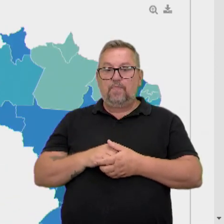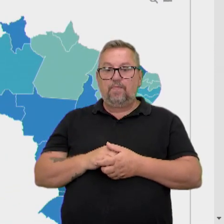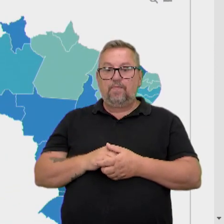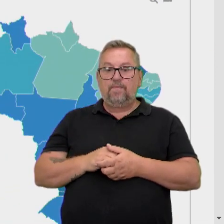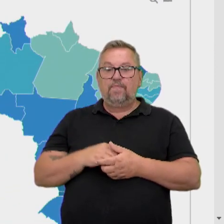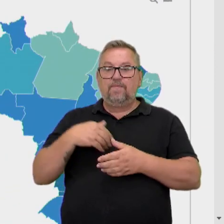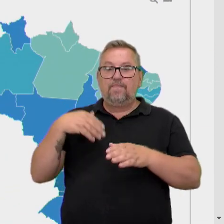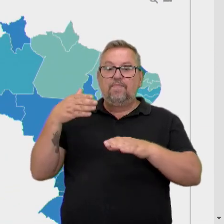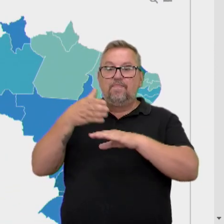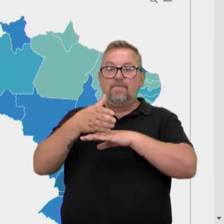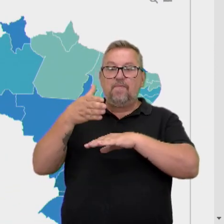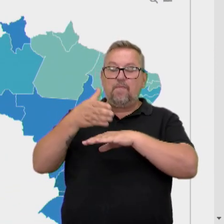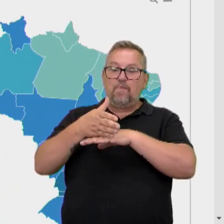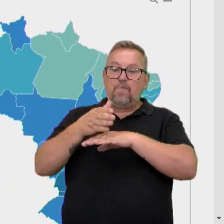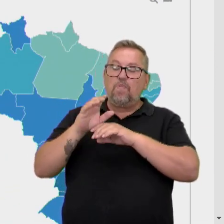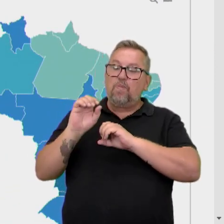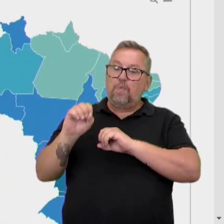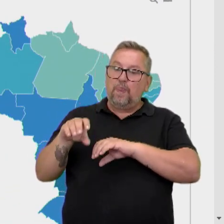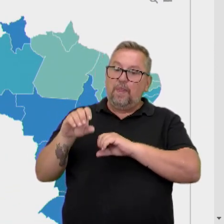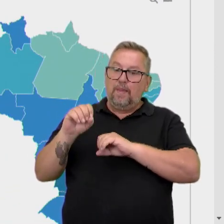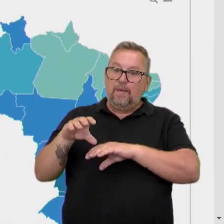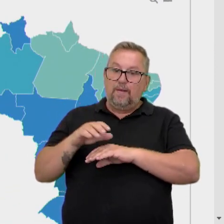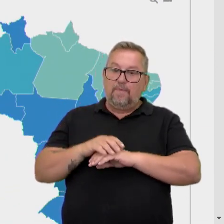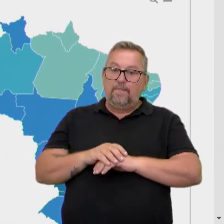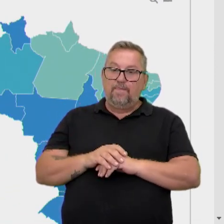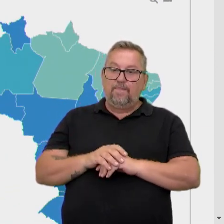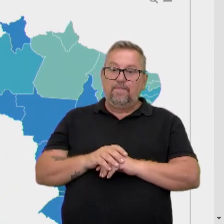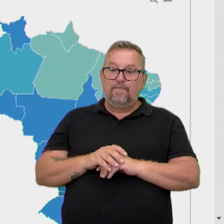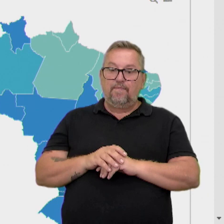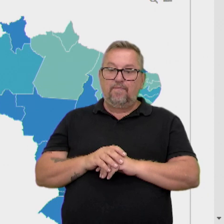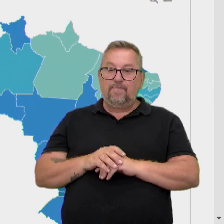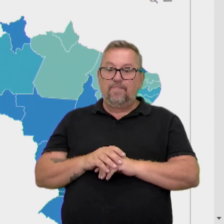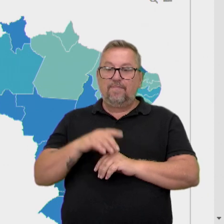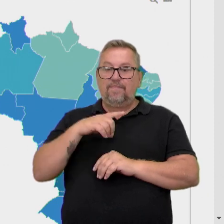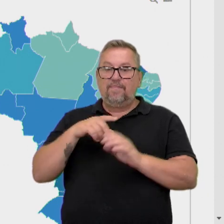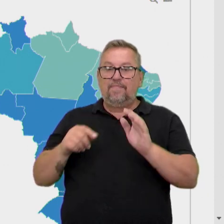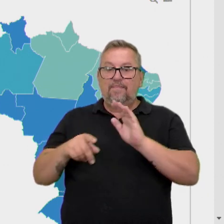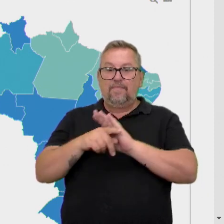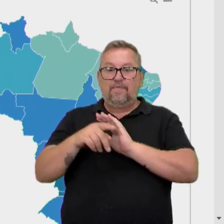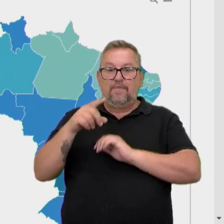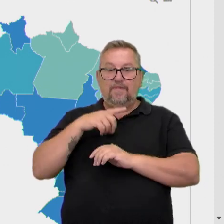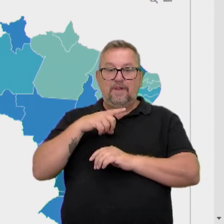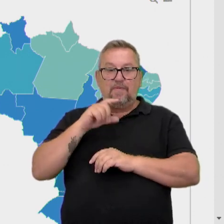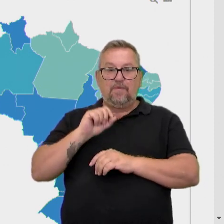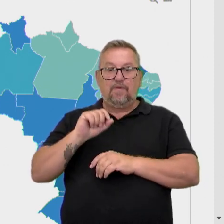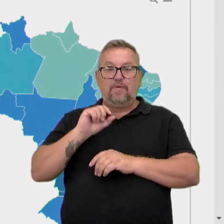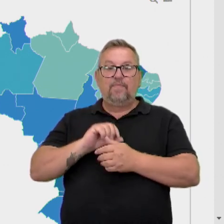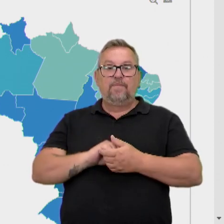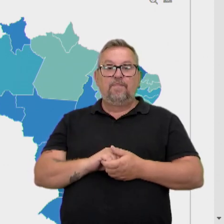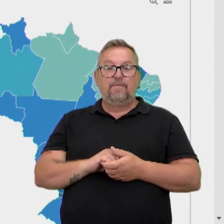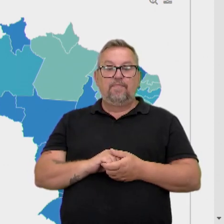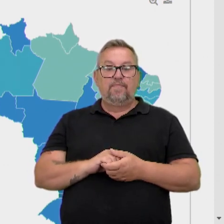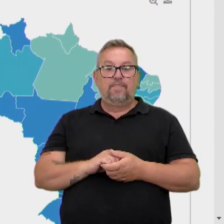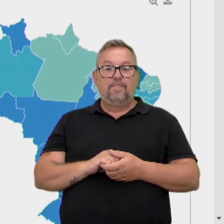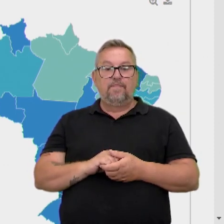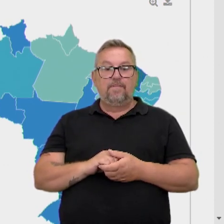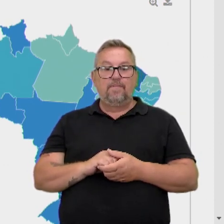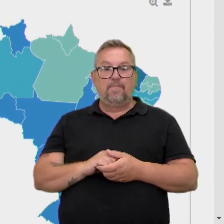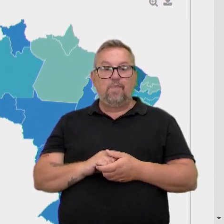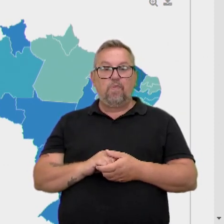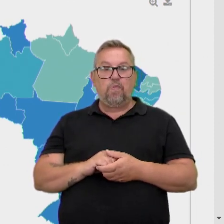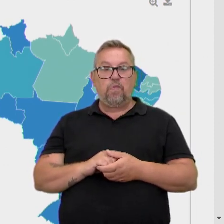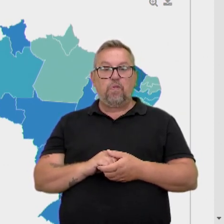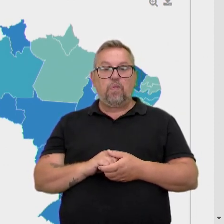né, que para nós aí é super importante, são dados importantes que nós temos aqui. Nós podemos clicar aqui na esquerda, vai